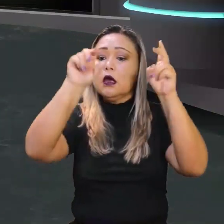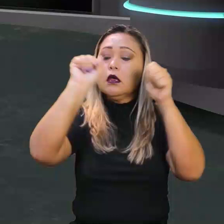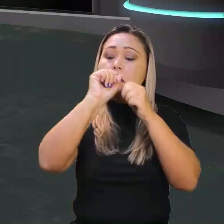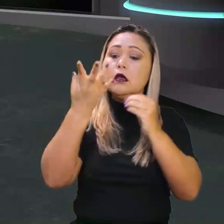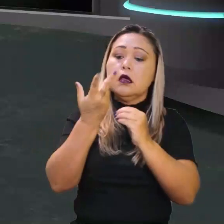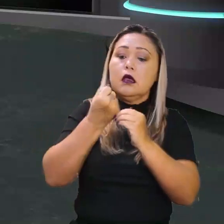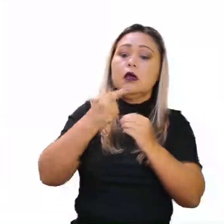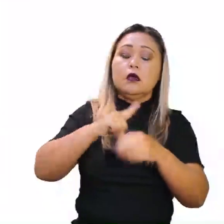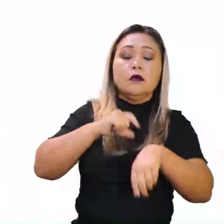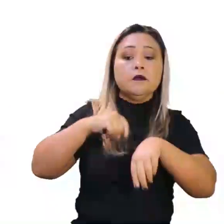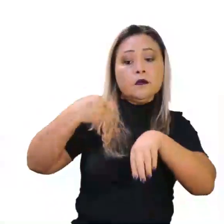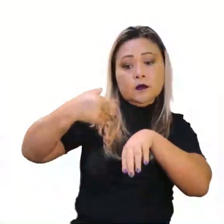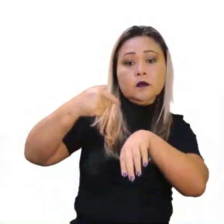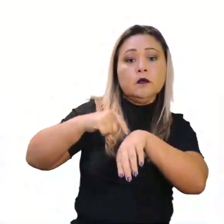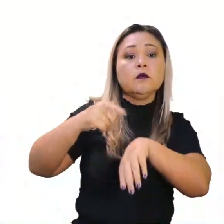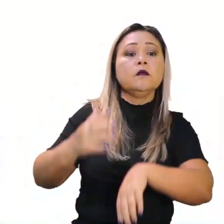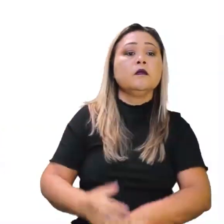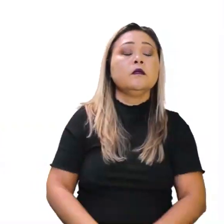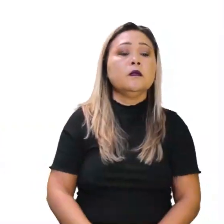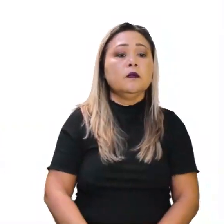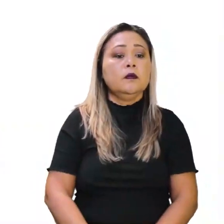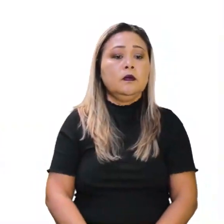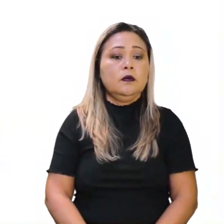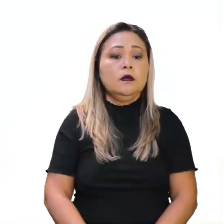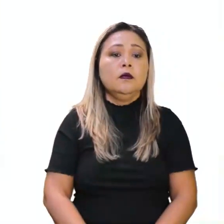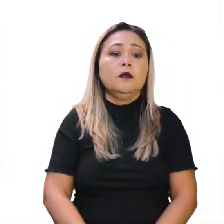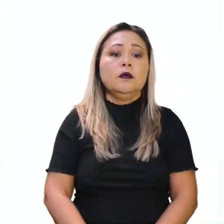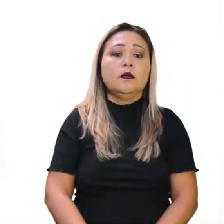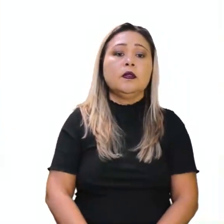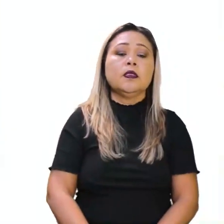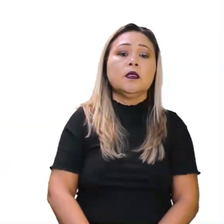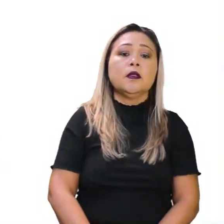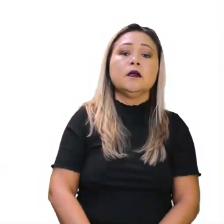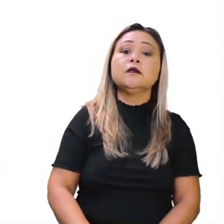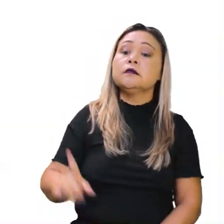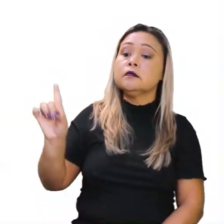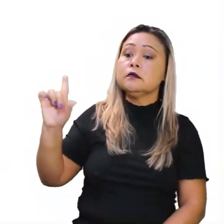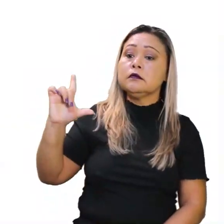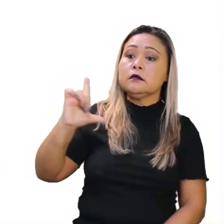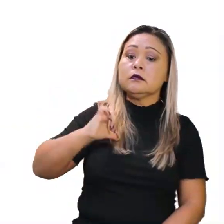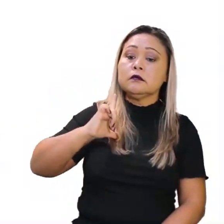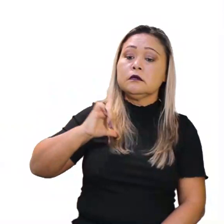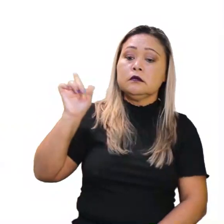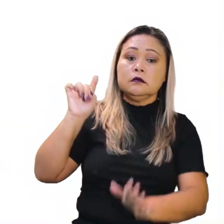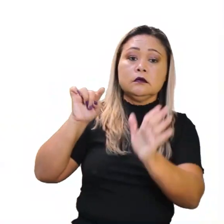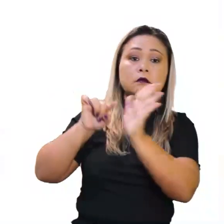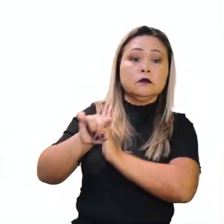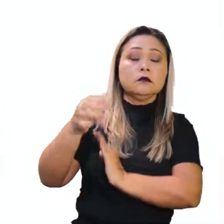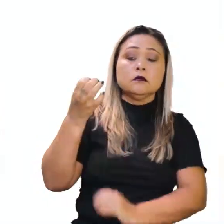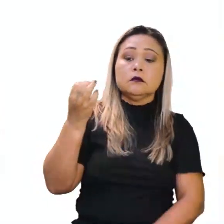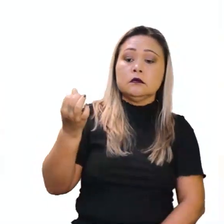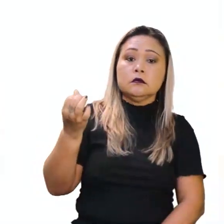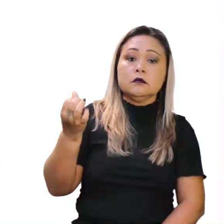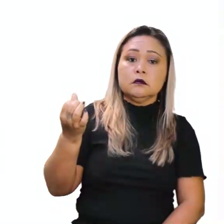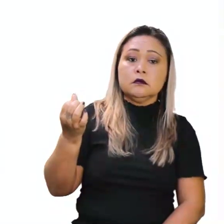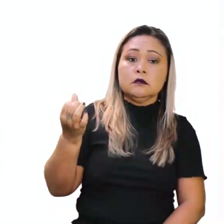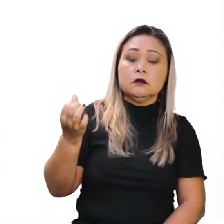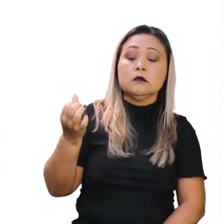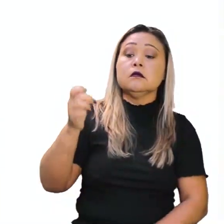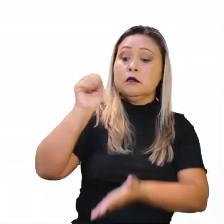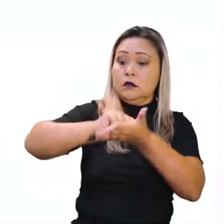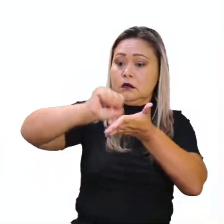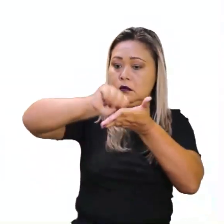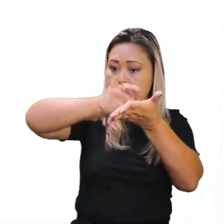momento. Exato. Até então, né? E aqui entramos com a questão 6, é uma